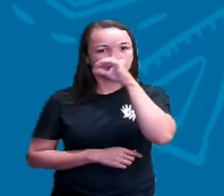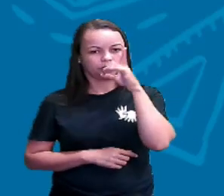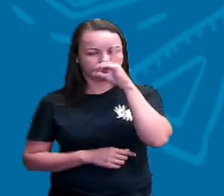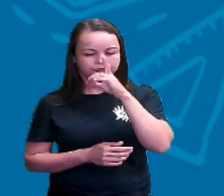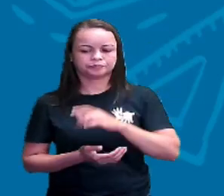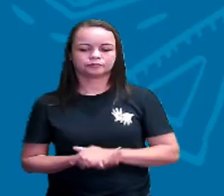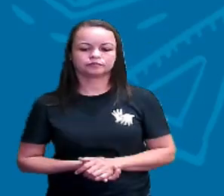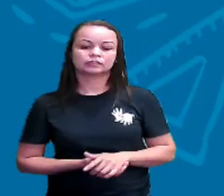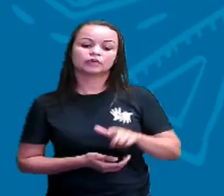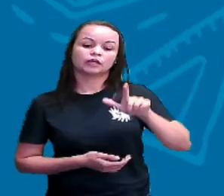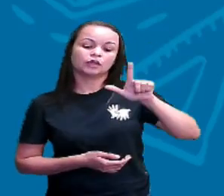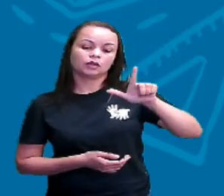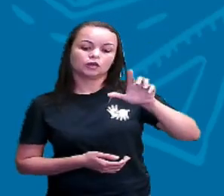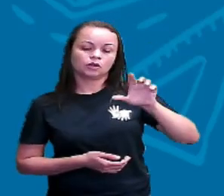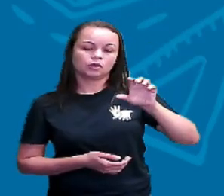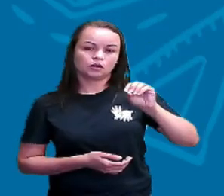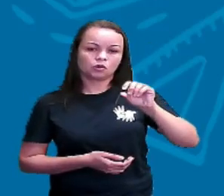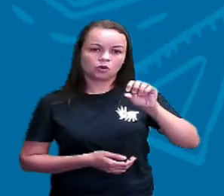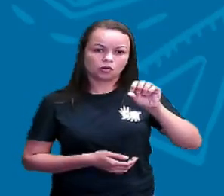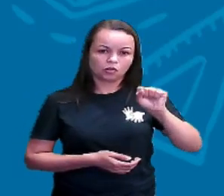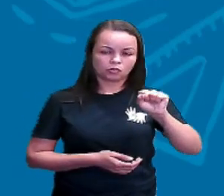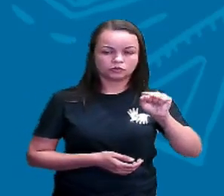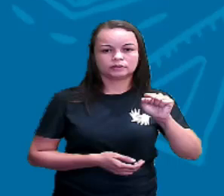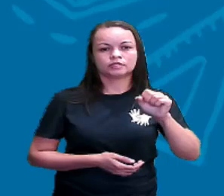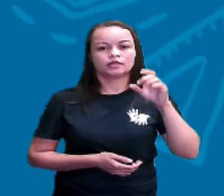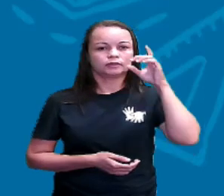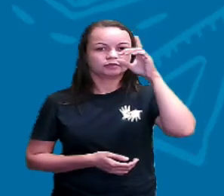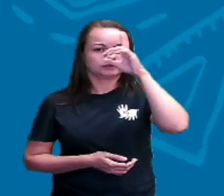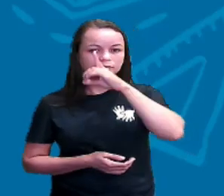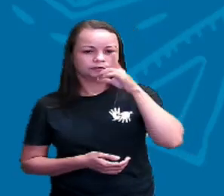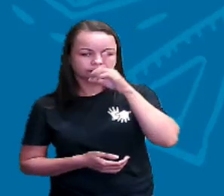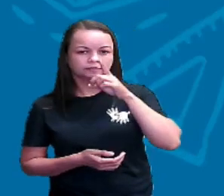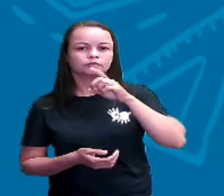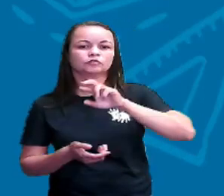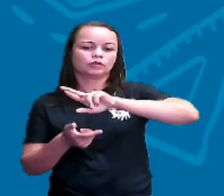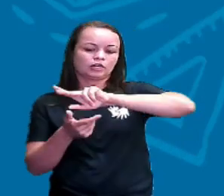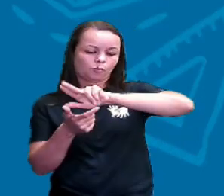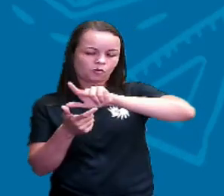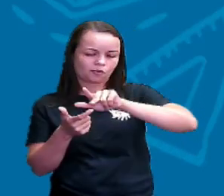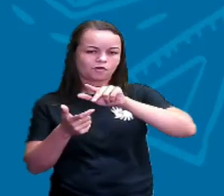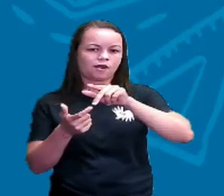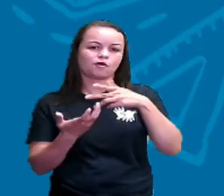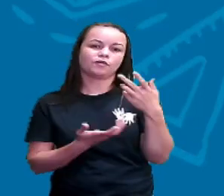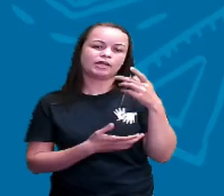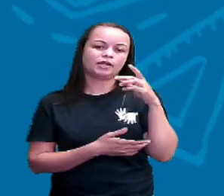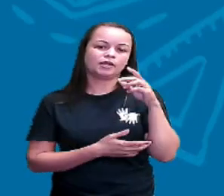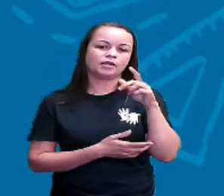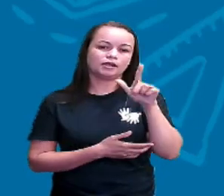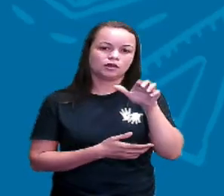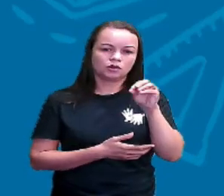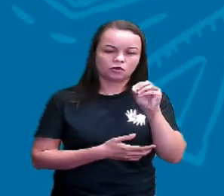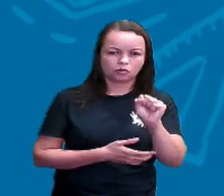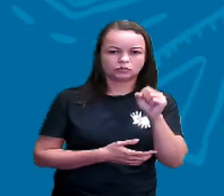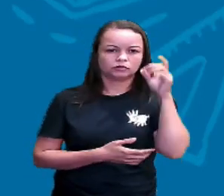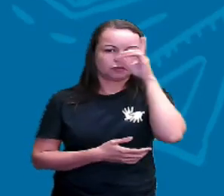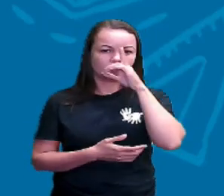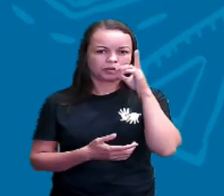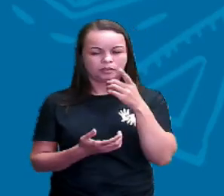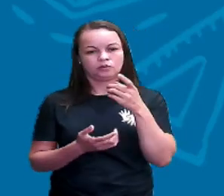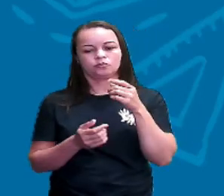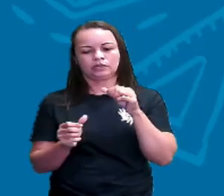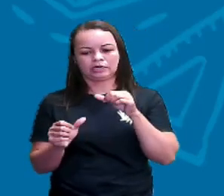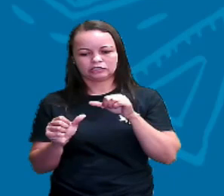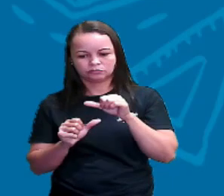los sábados e los domingos. Aí a gente vai precisar colocar no plural, porque eles não